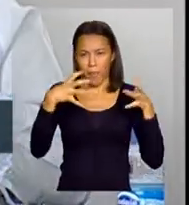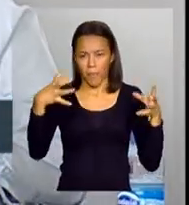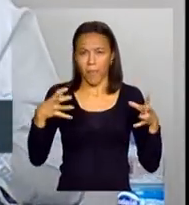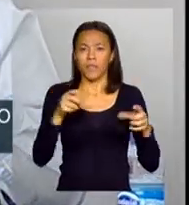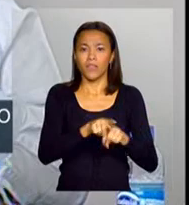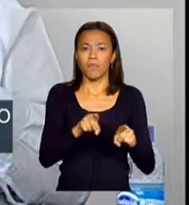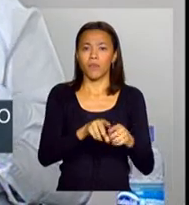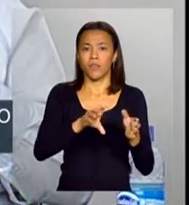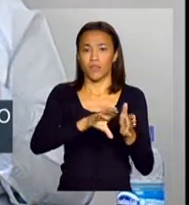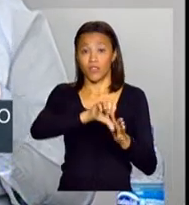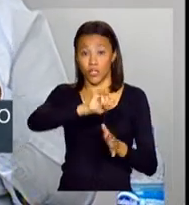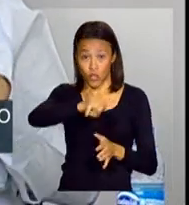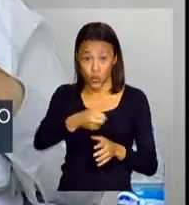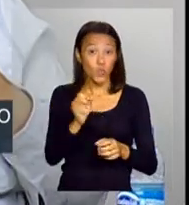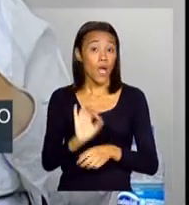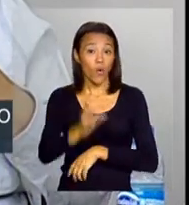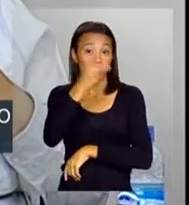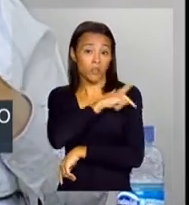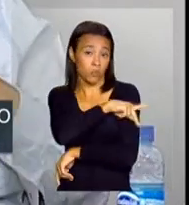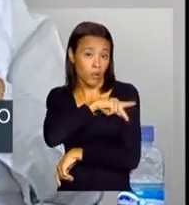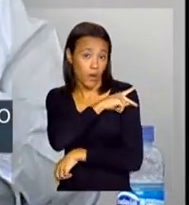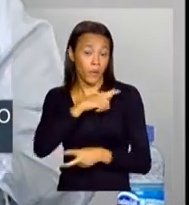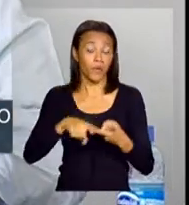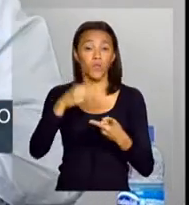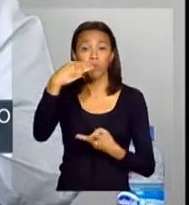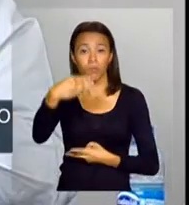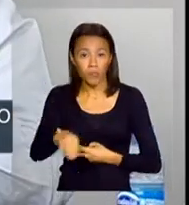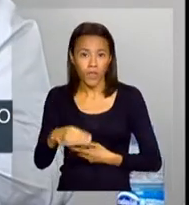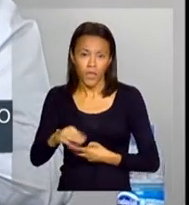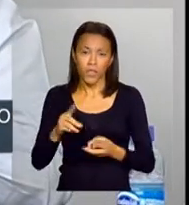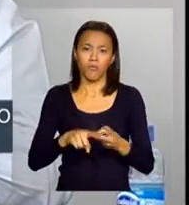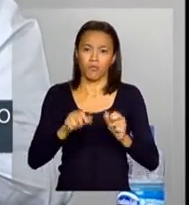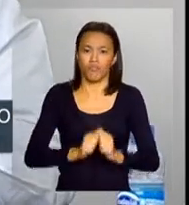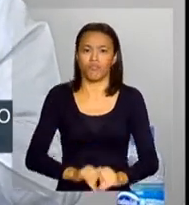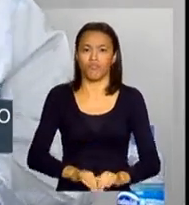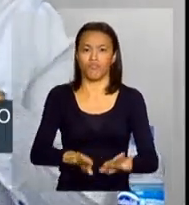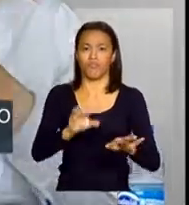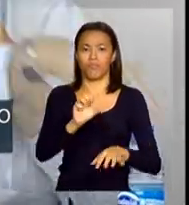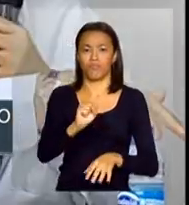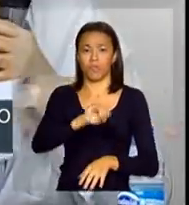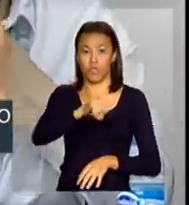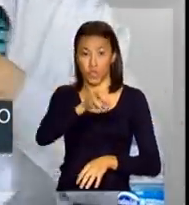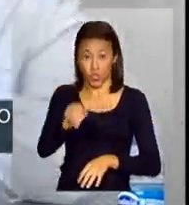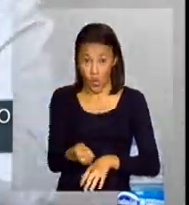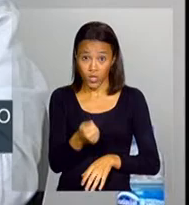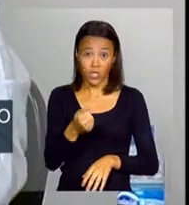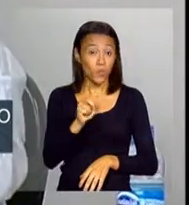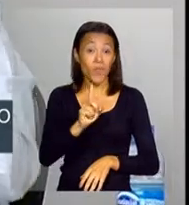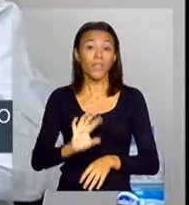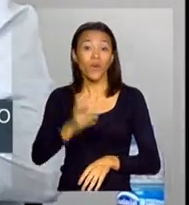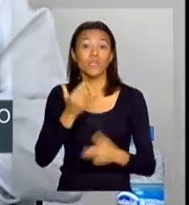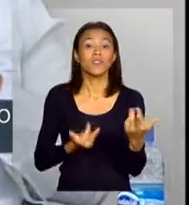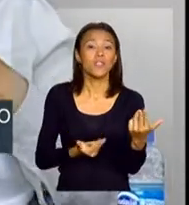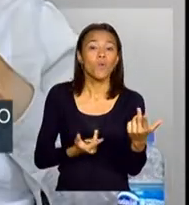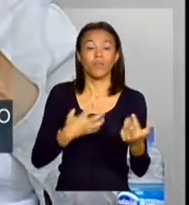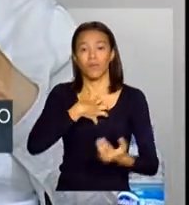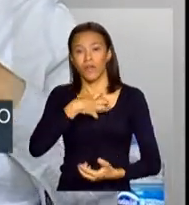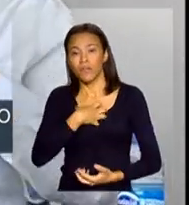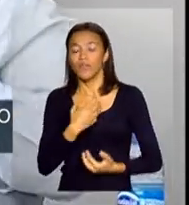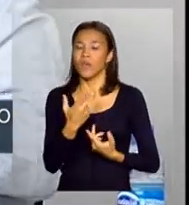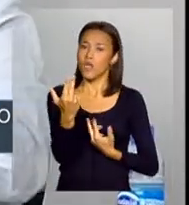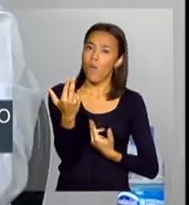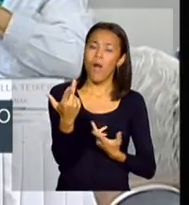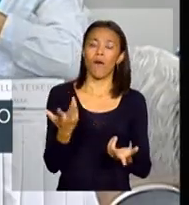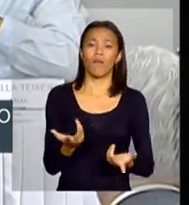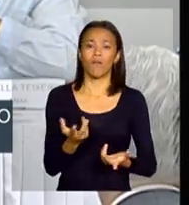acontecendo no Piauí, ou no Maranhão, do ponto de vista de expansão da soja, não é o que está acontecendo, ou na Bahia, não é o que está